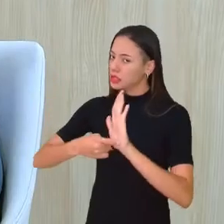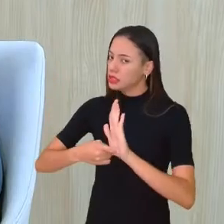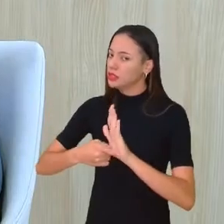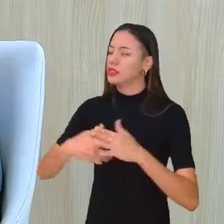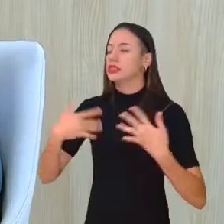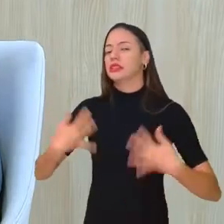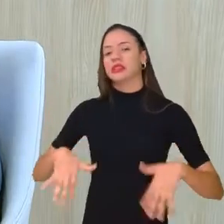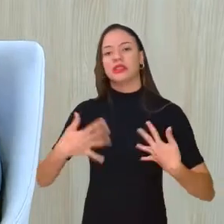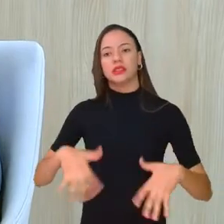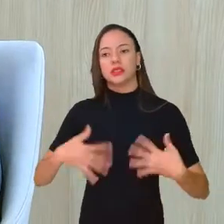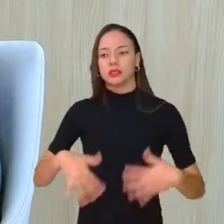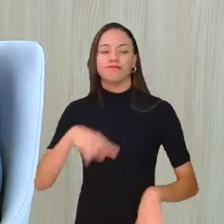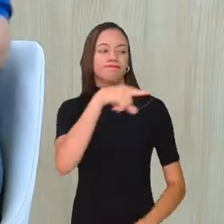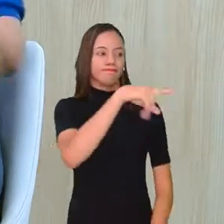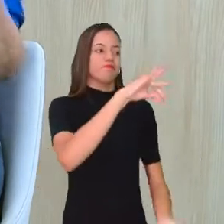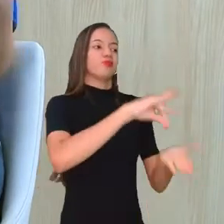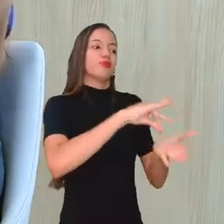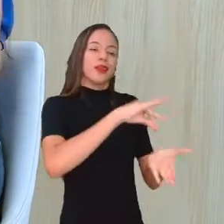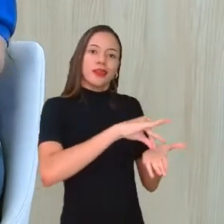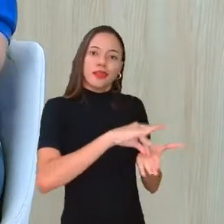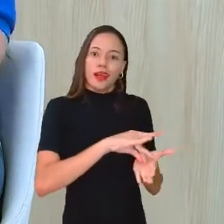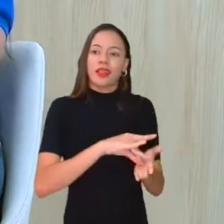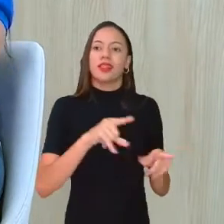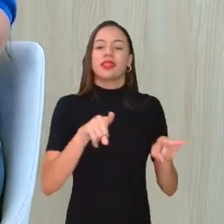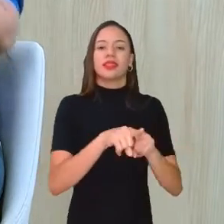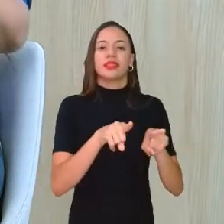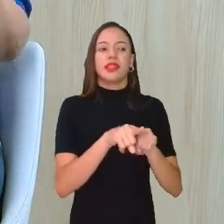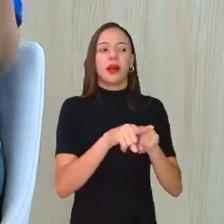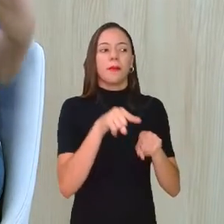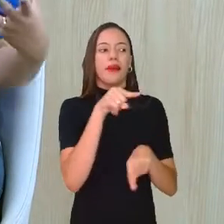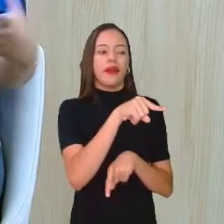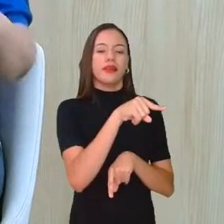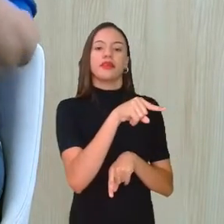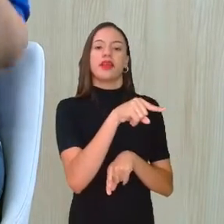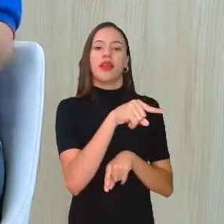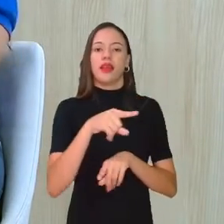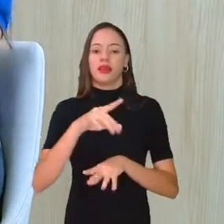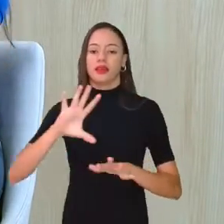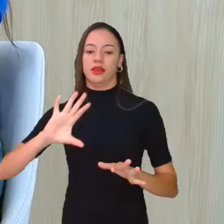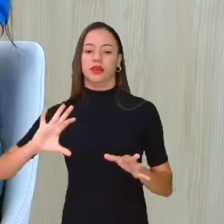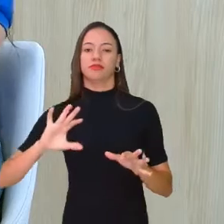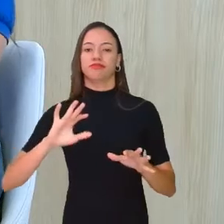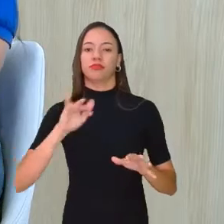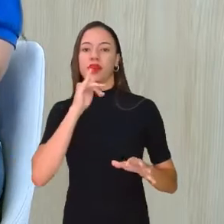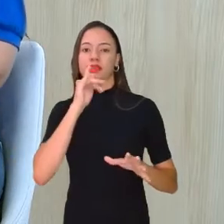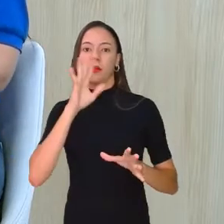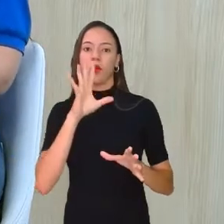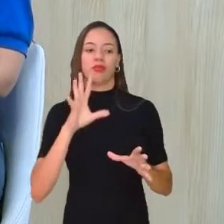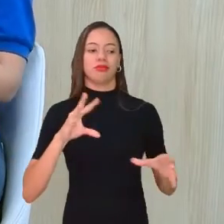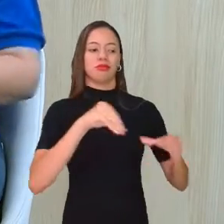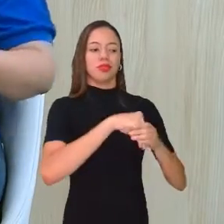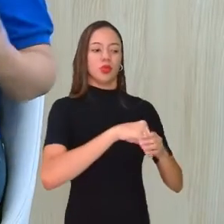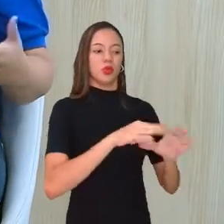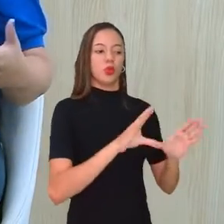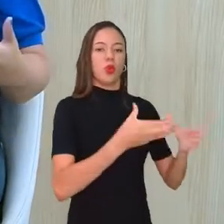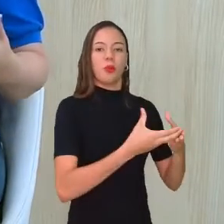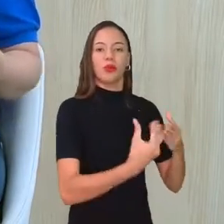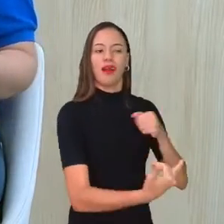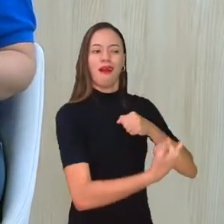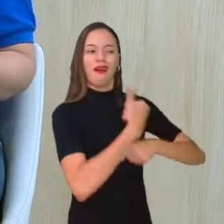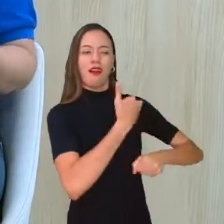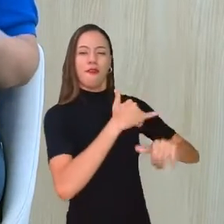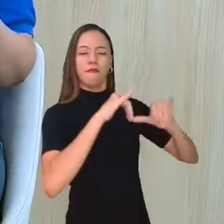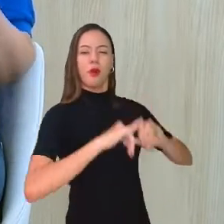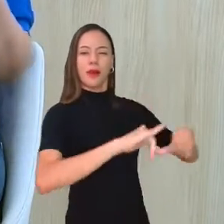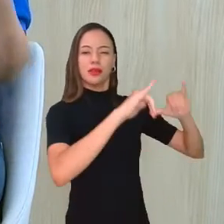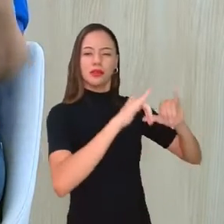aí entra nessa grande bolha, né, dessa desinformação. Isso também é desinformação, Tiago. Quando a gente